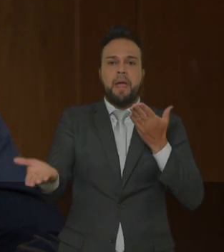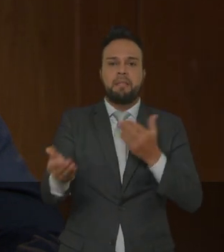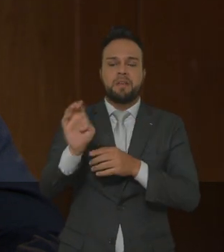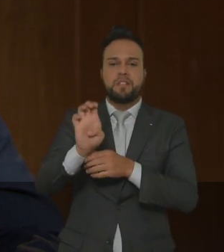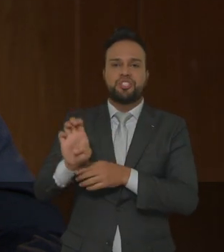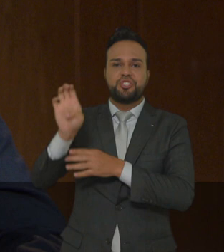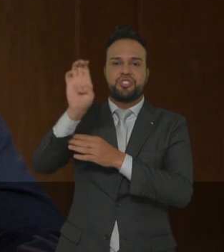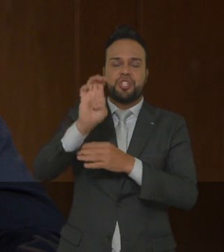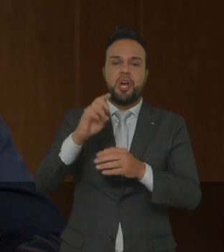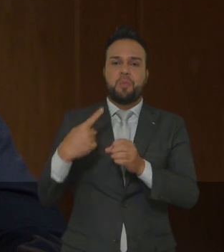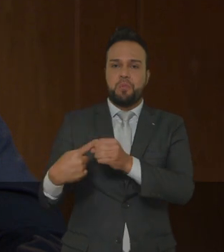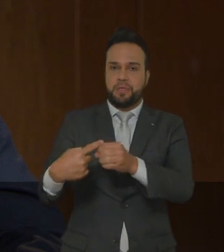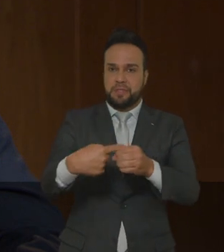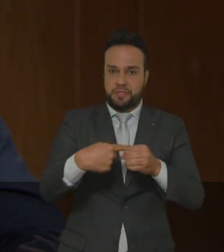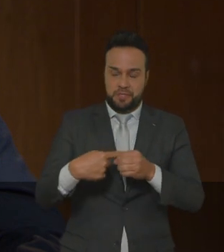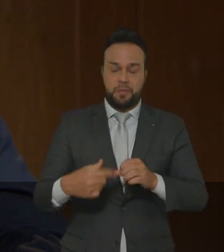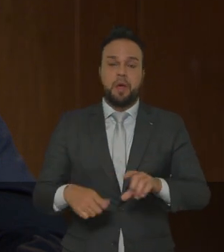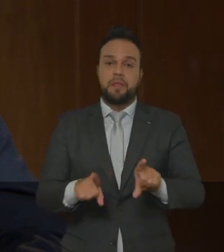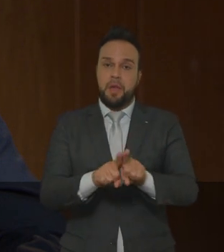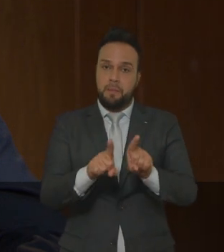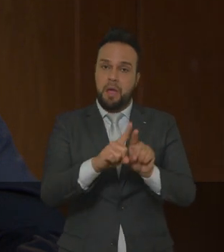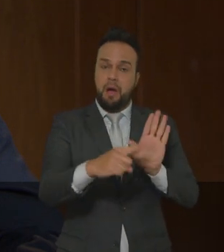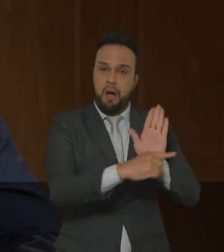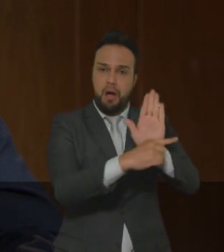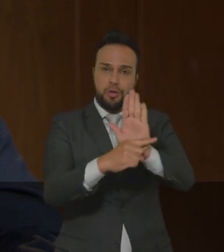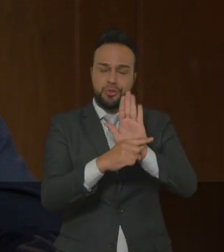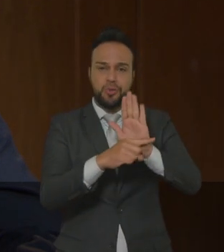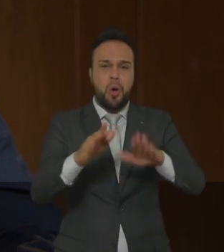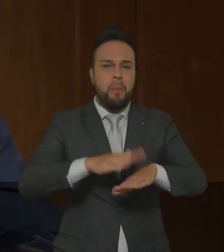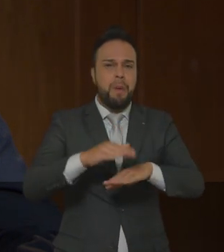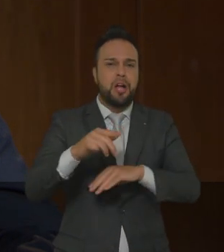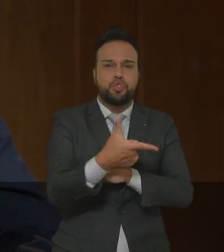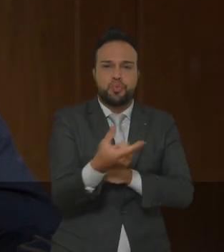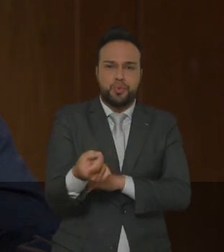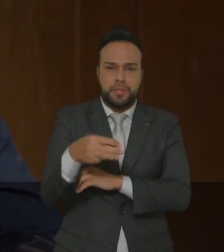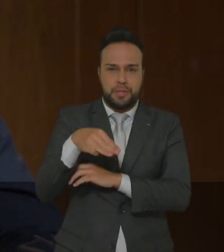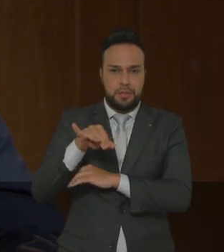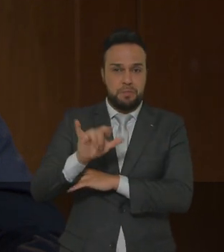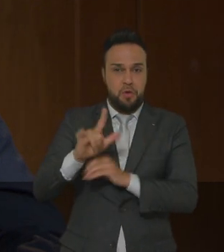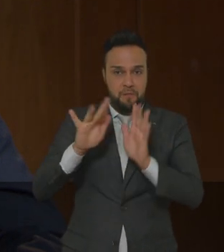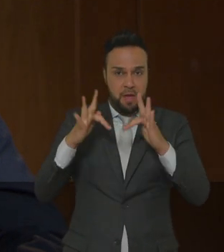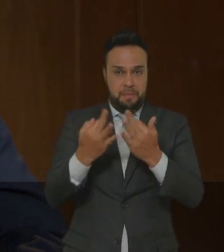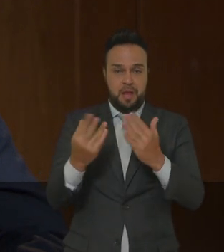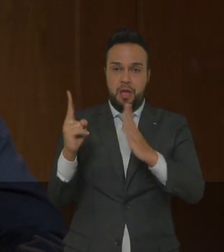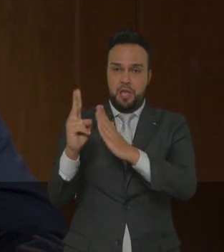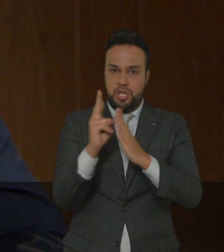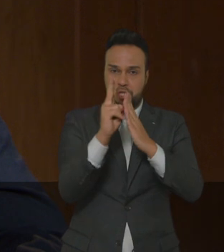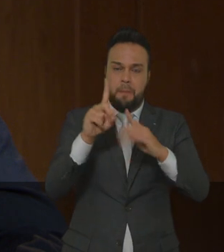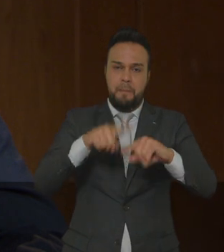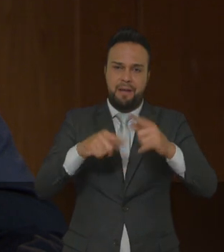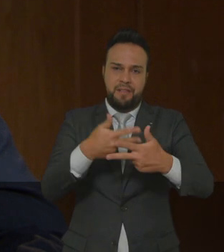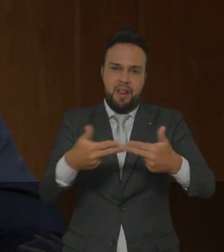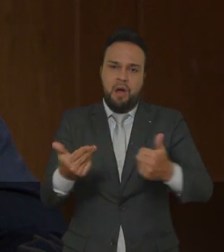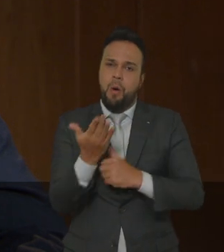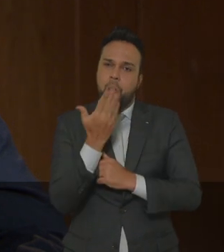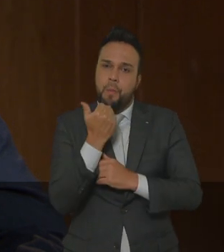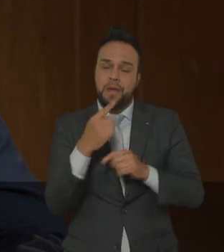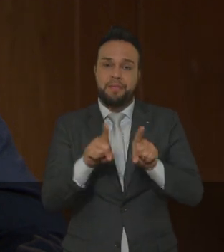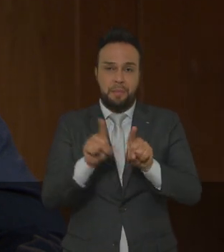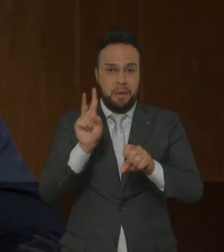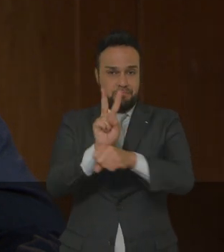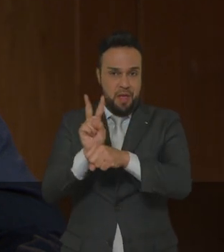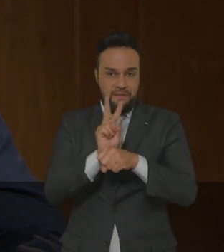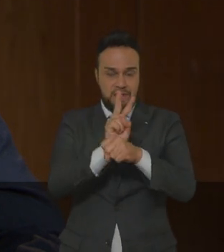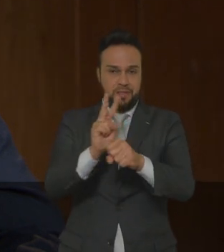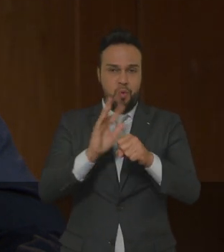dos estados e municípios assistiu a mais de 200 mil famílias indígenas com